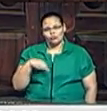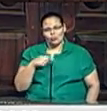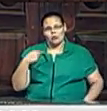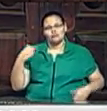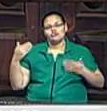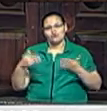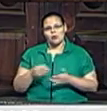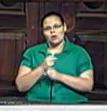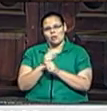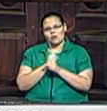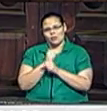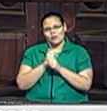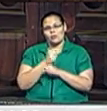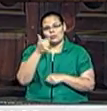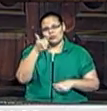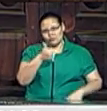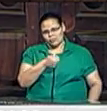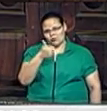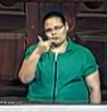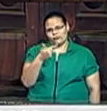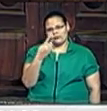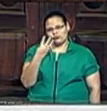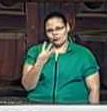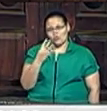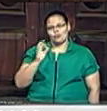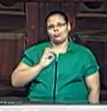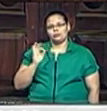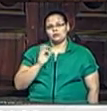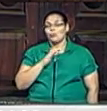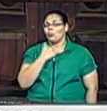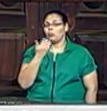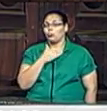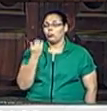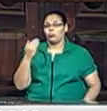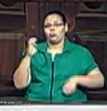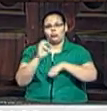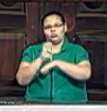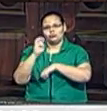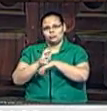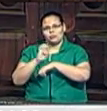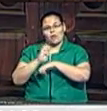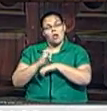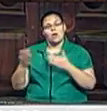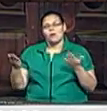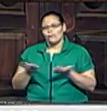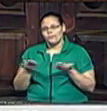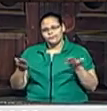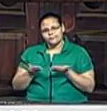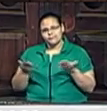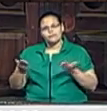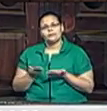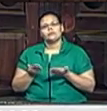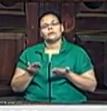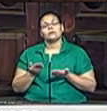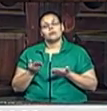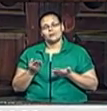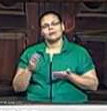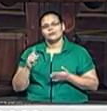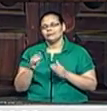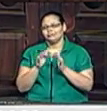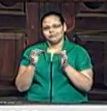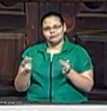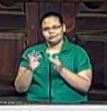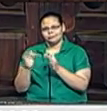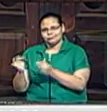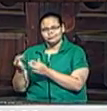esse ano a 124 policiais mortos no Estado. E agora, de uma forma